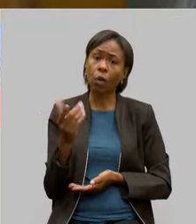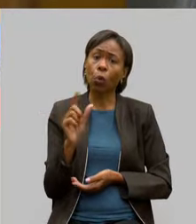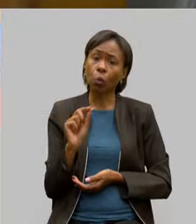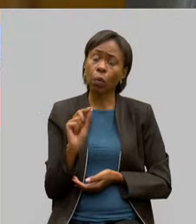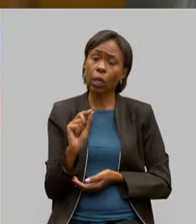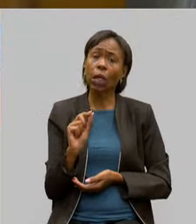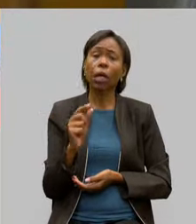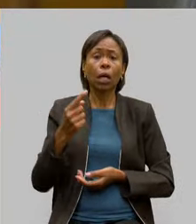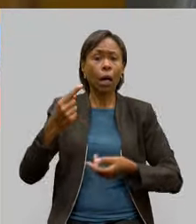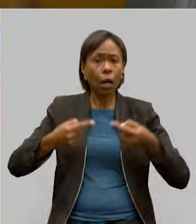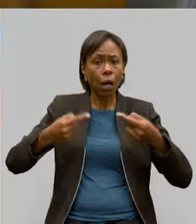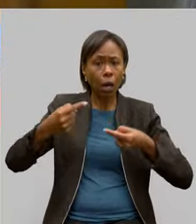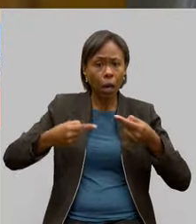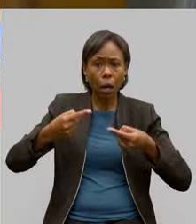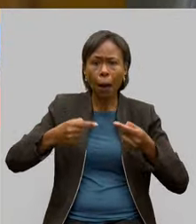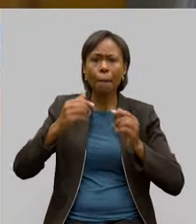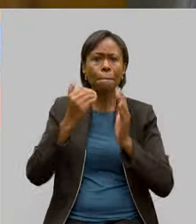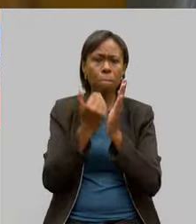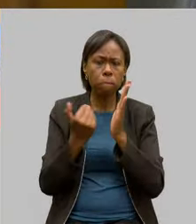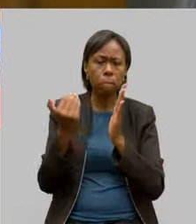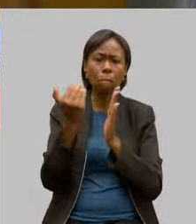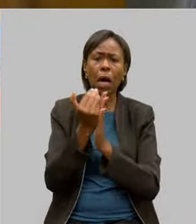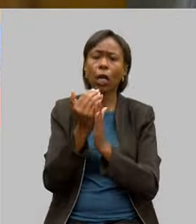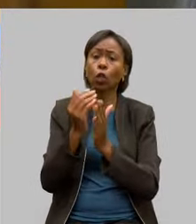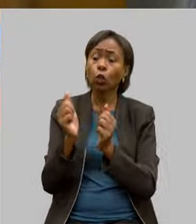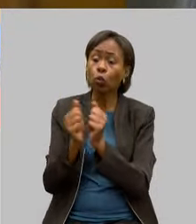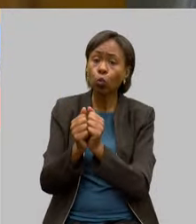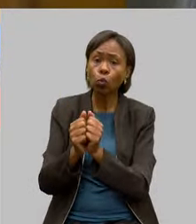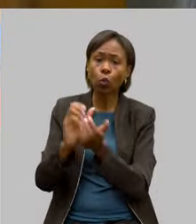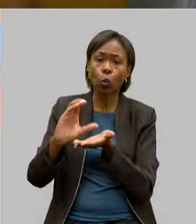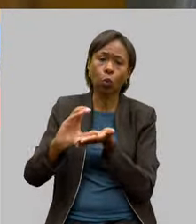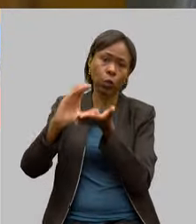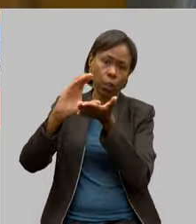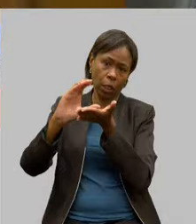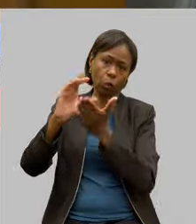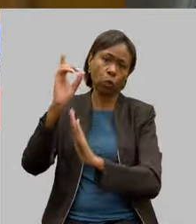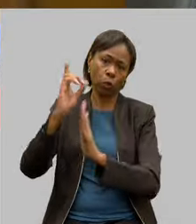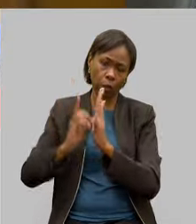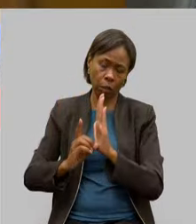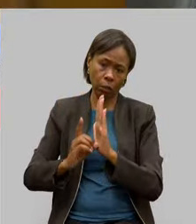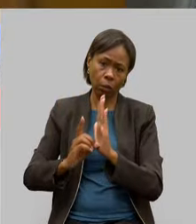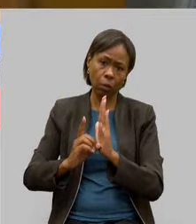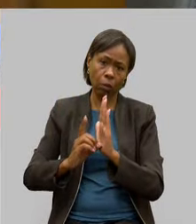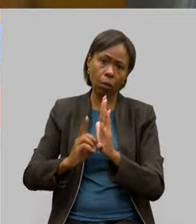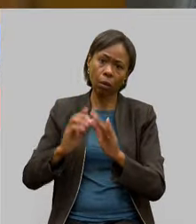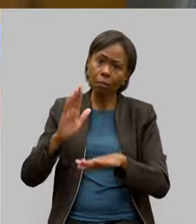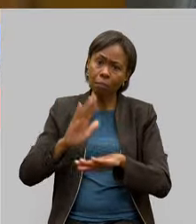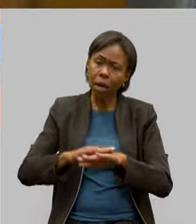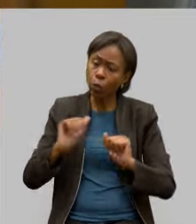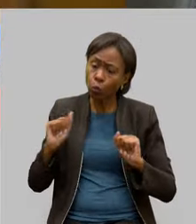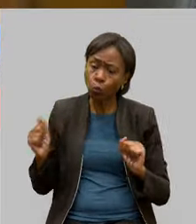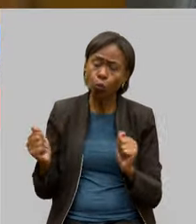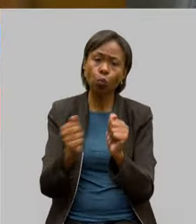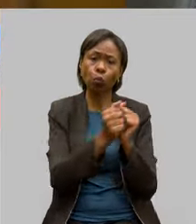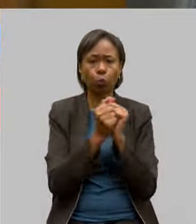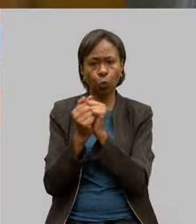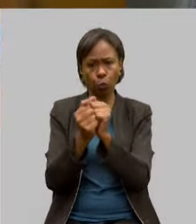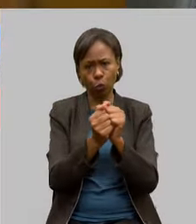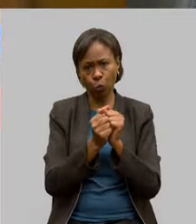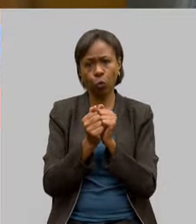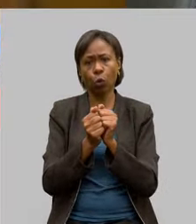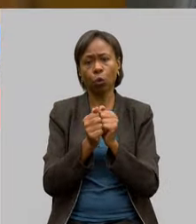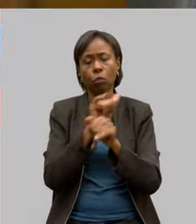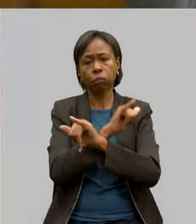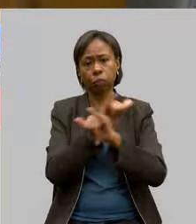discussão Ampla com os conselhos de direito e que possamos estar mais juntos para levar isso para toda a